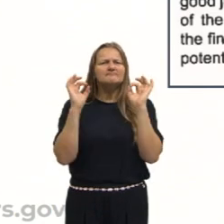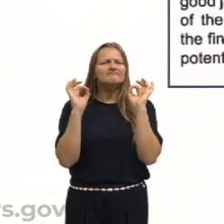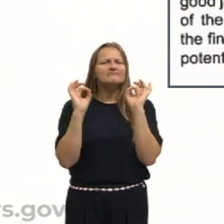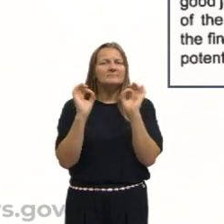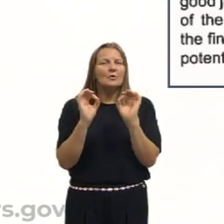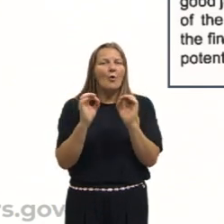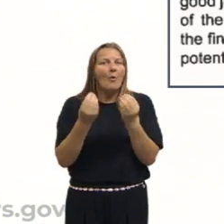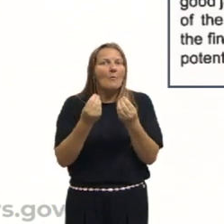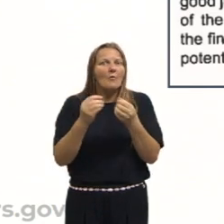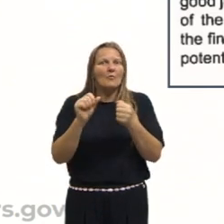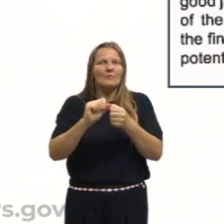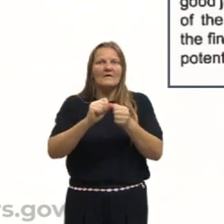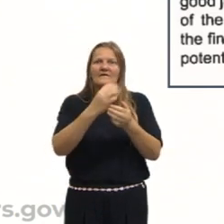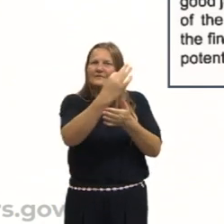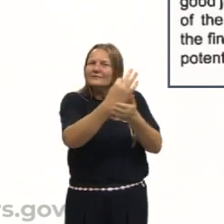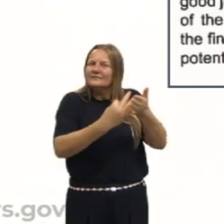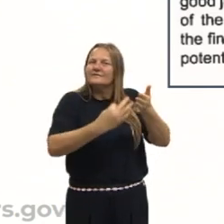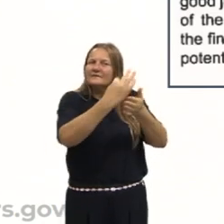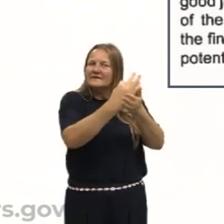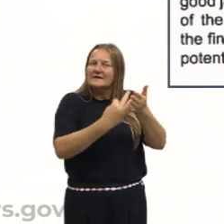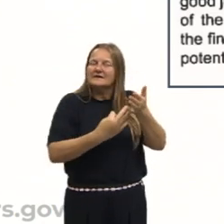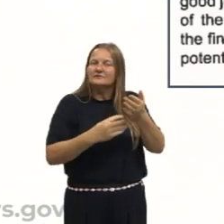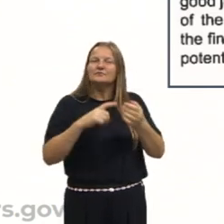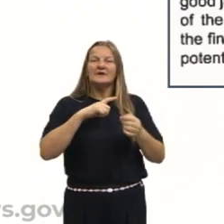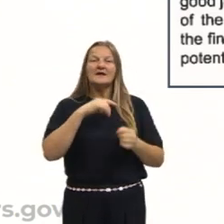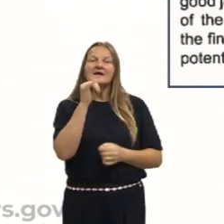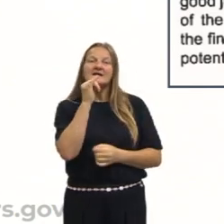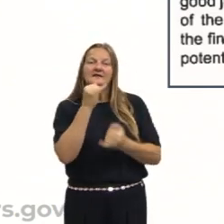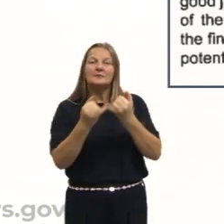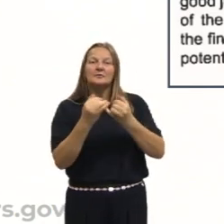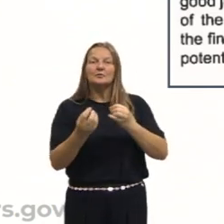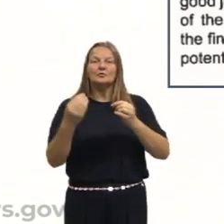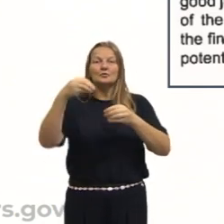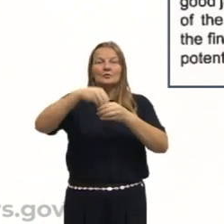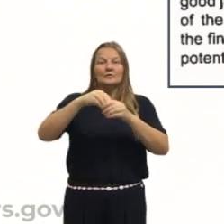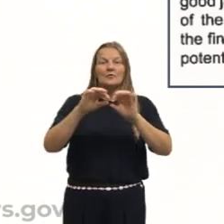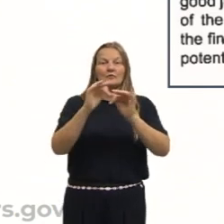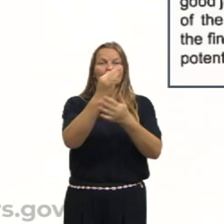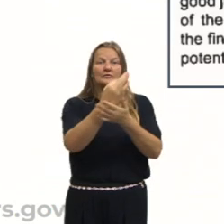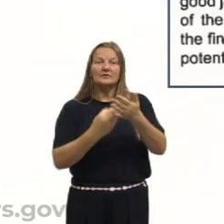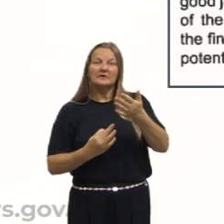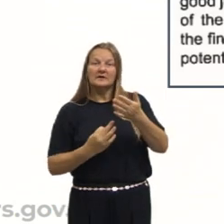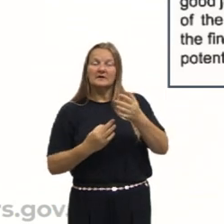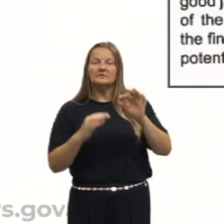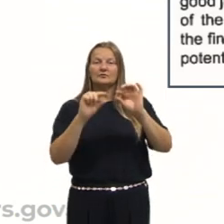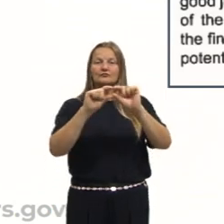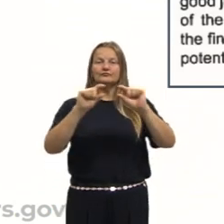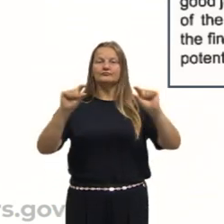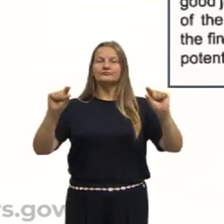ali eu coloquei até um exemplo de uma de uma frase dentro do texto calmante